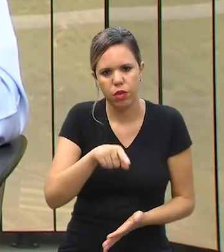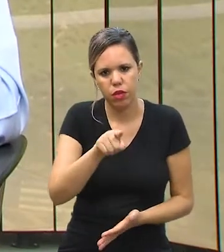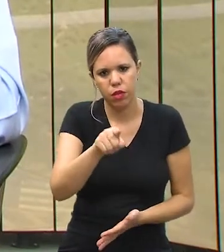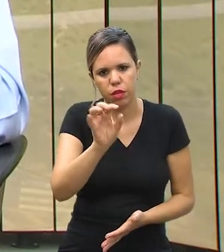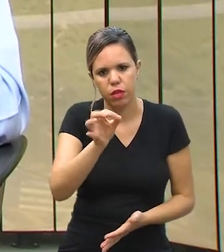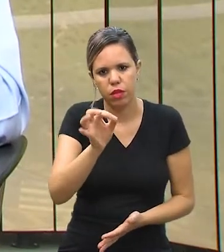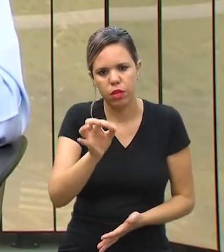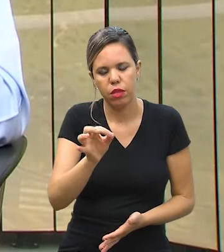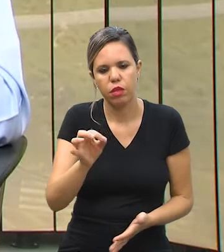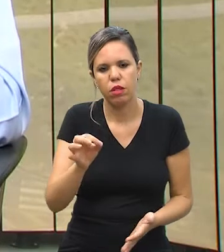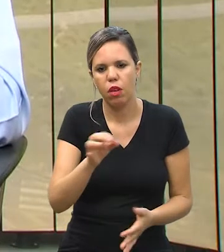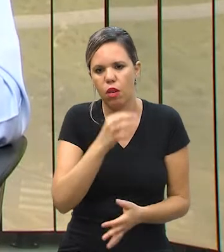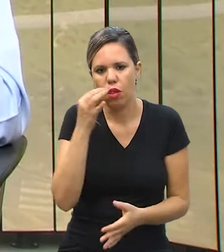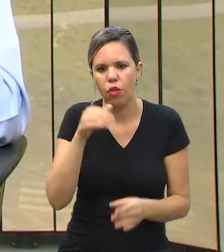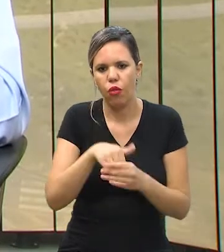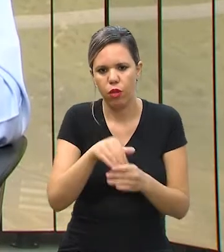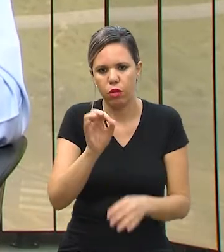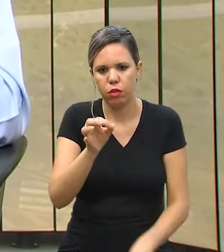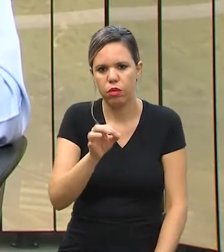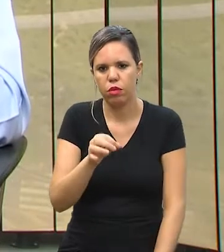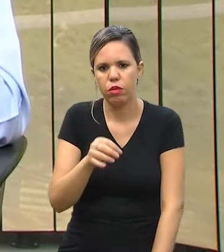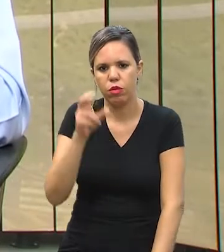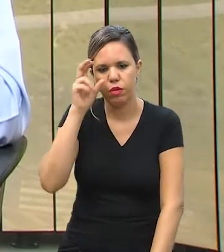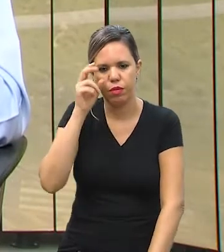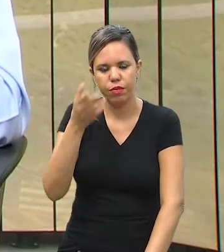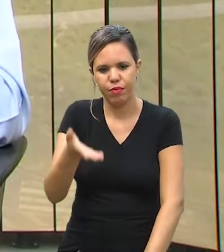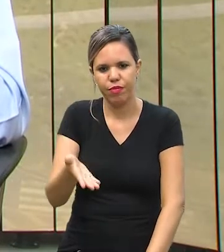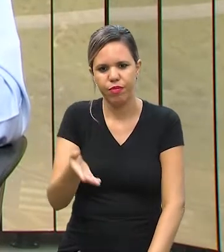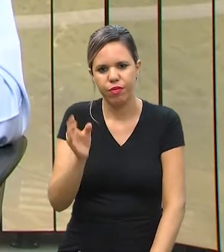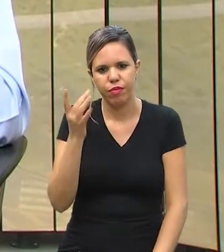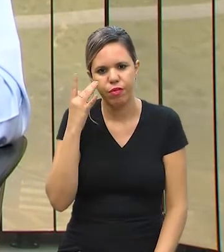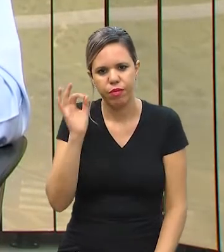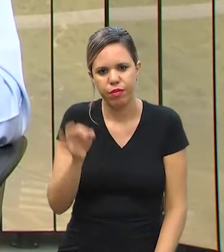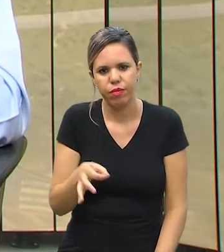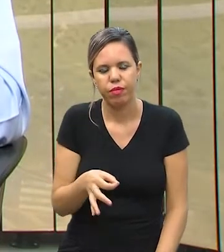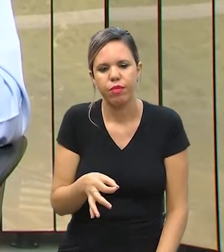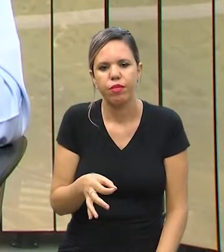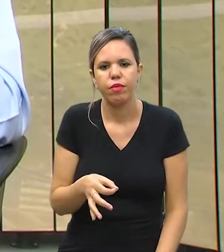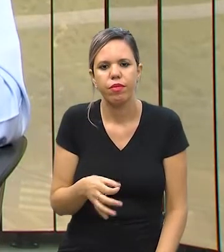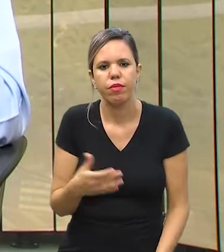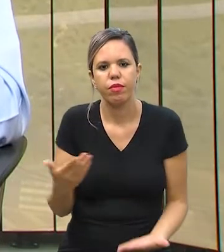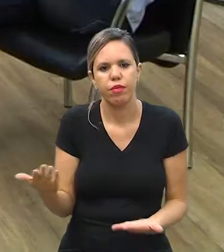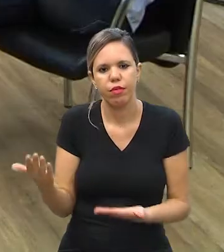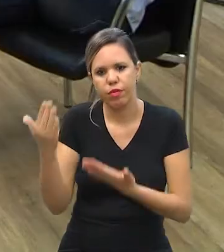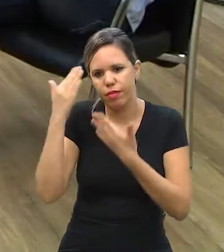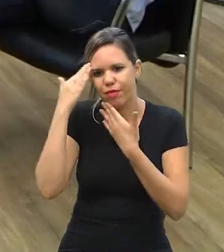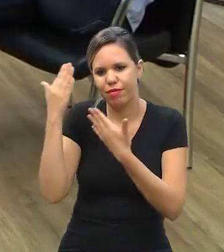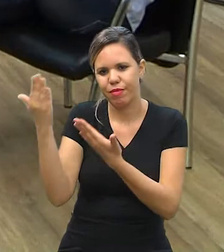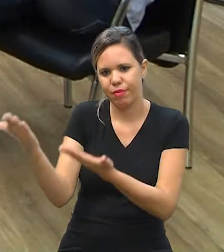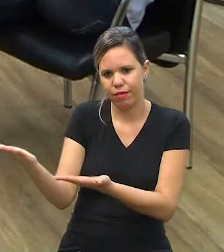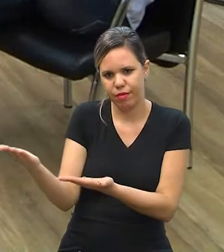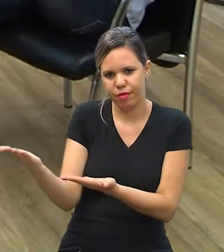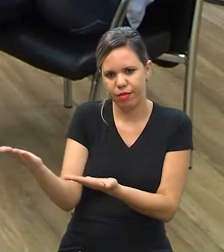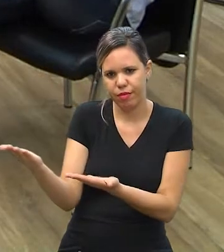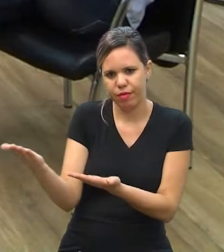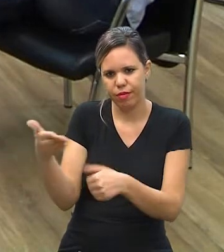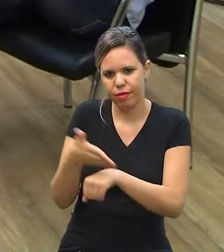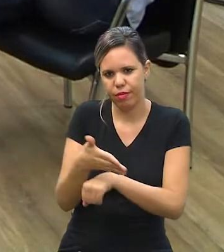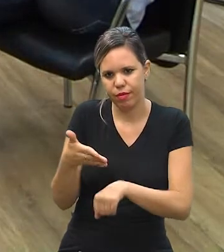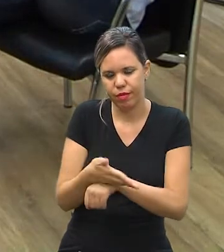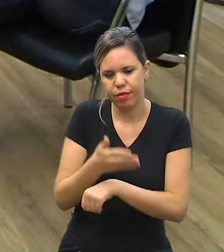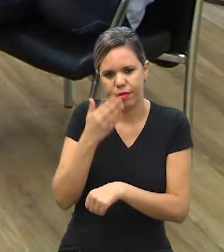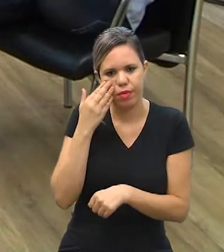cara, valeu a pena votar no Carlinhos. Acho que é isso. Bacana. Carlinhos, muito obrigado pela